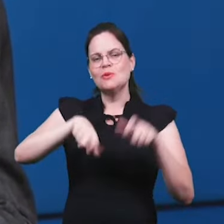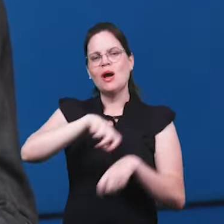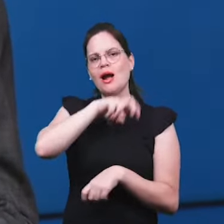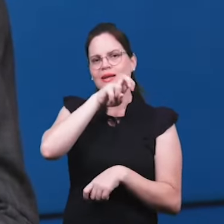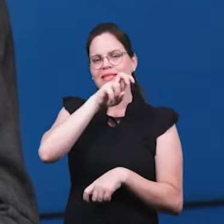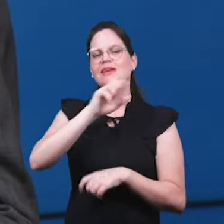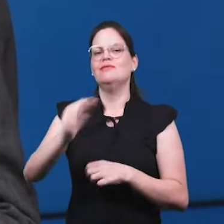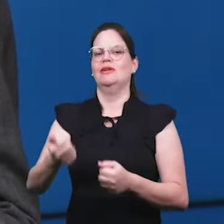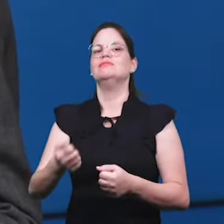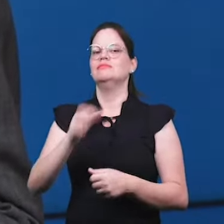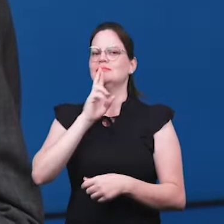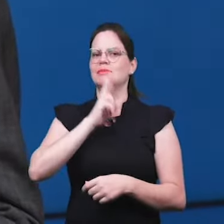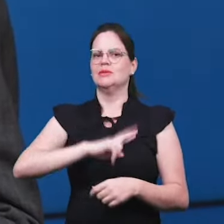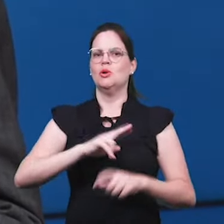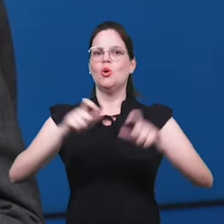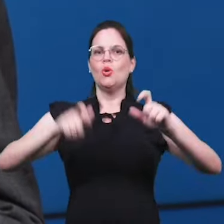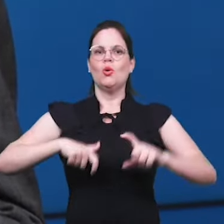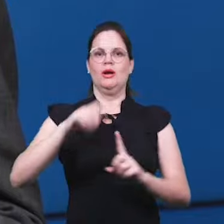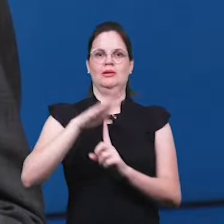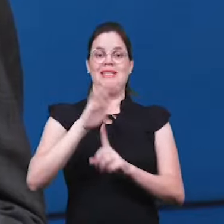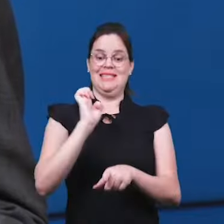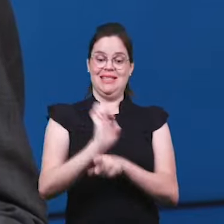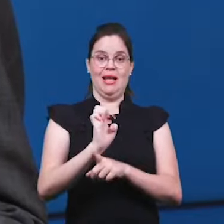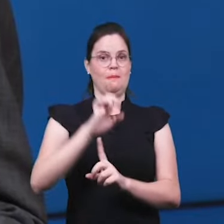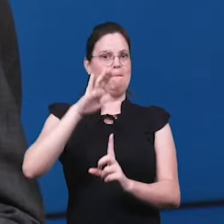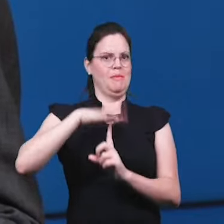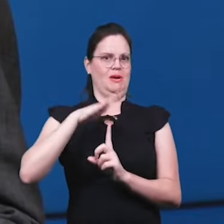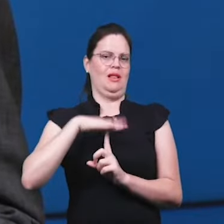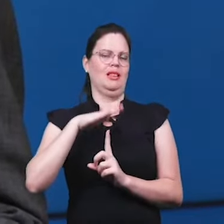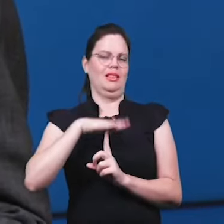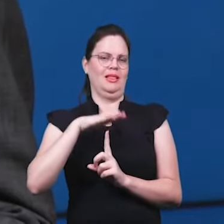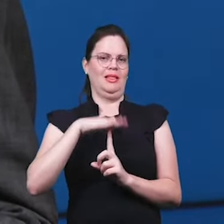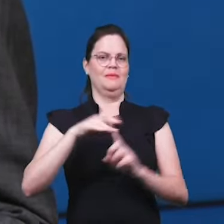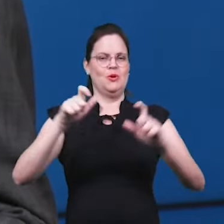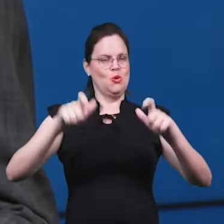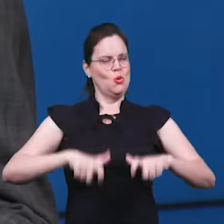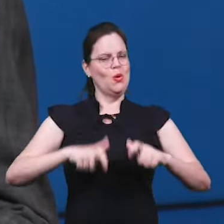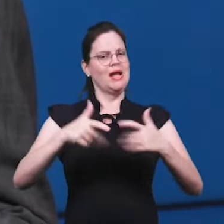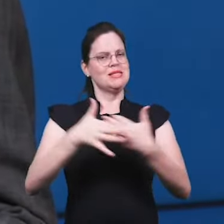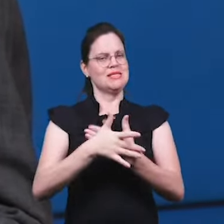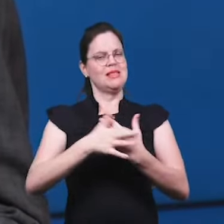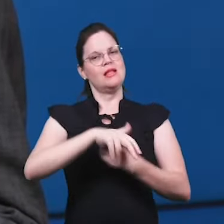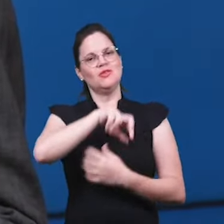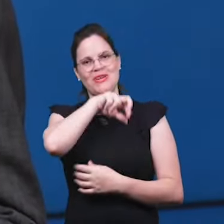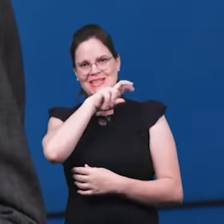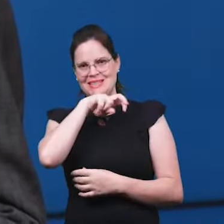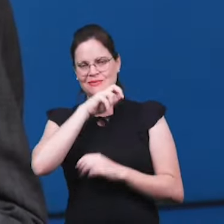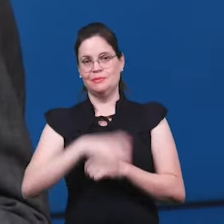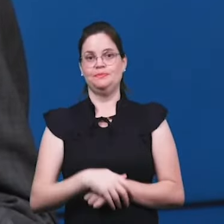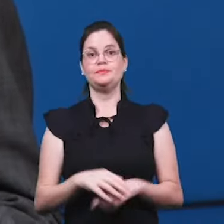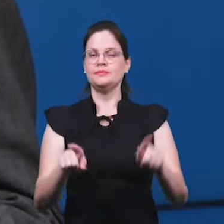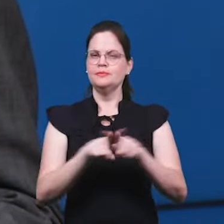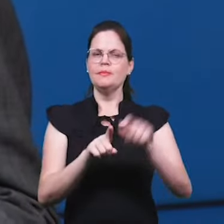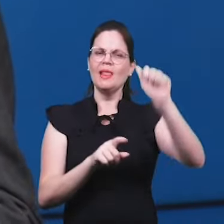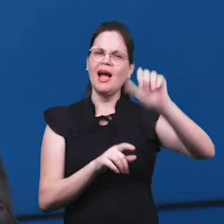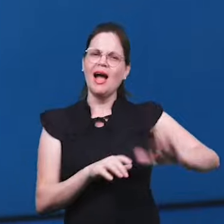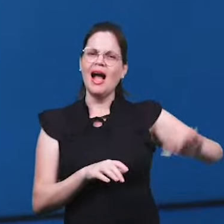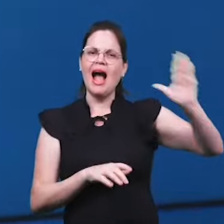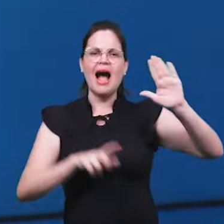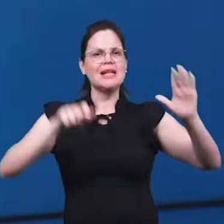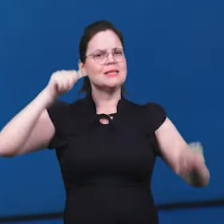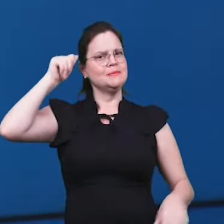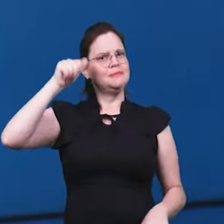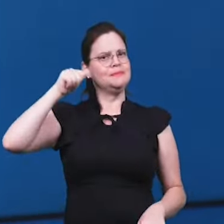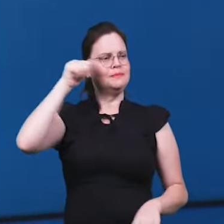lá no estado do Paraná. Eu tinha esquecido de falar, é no estado do Paraná, a cidade de Cascavel. Mas de lá do Uzbequistão, foi muito